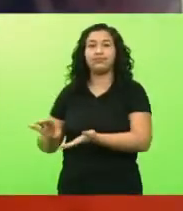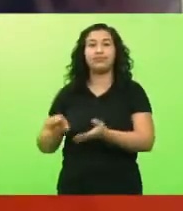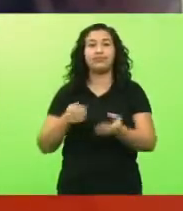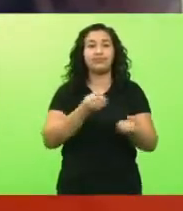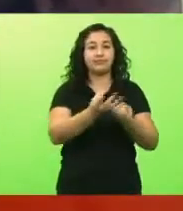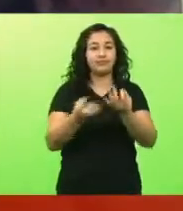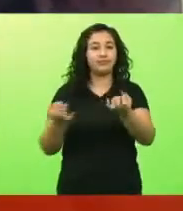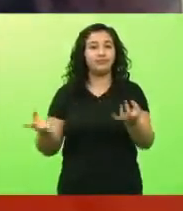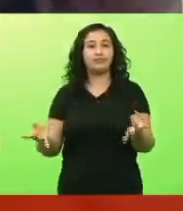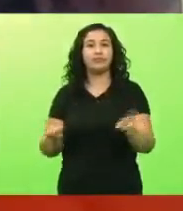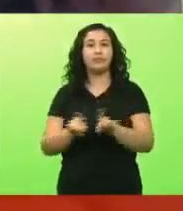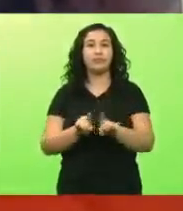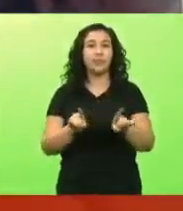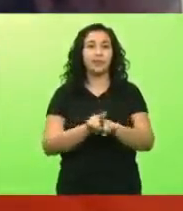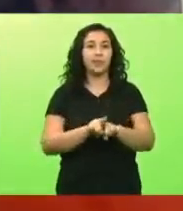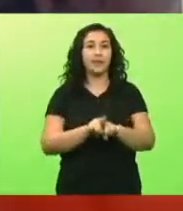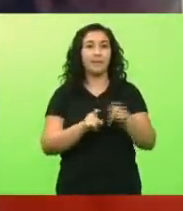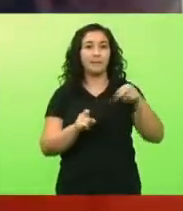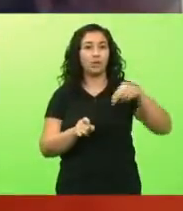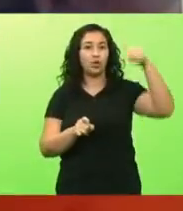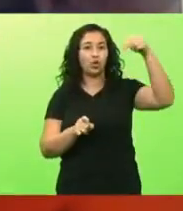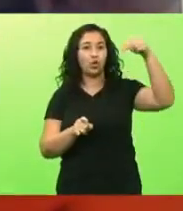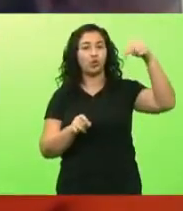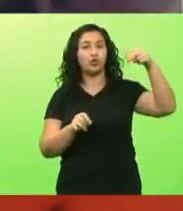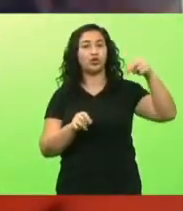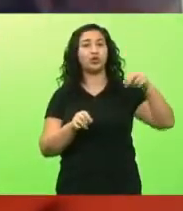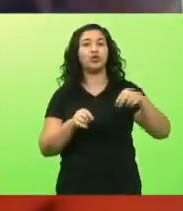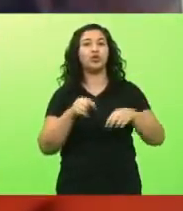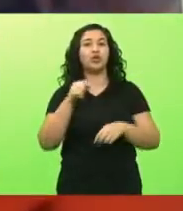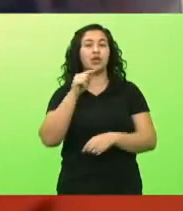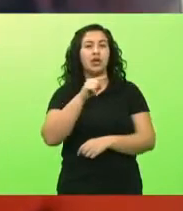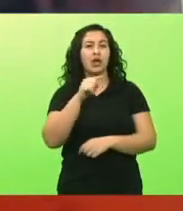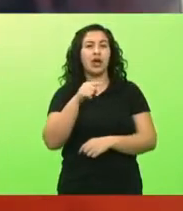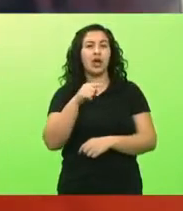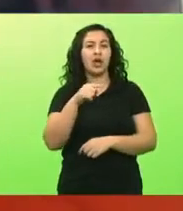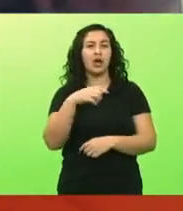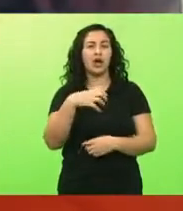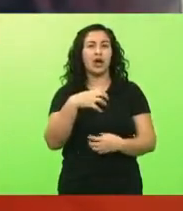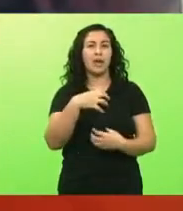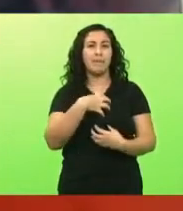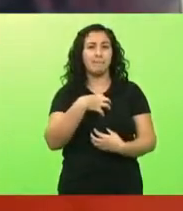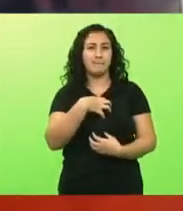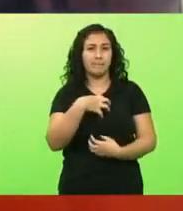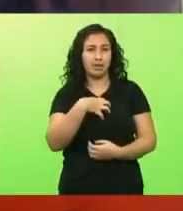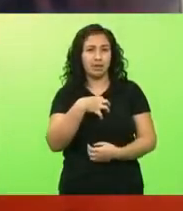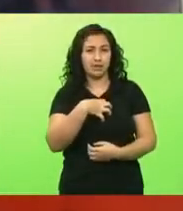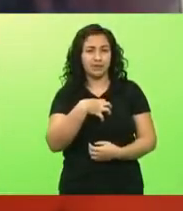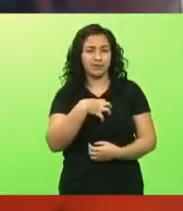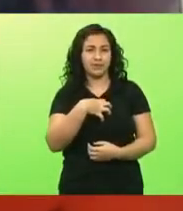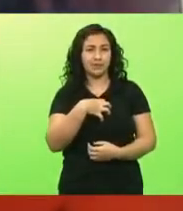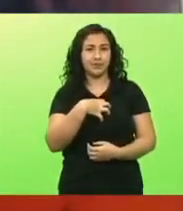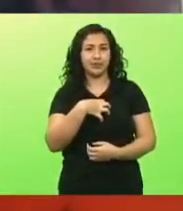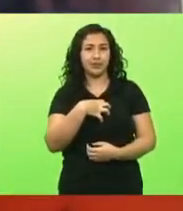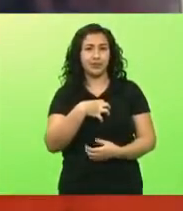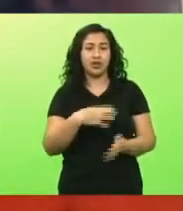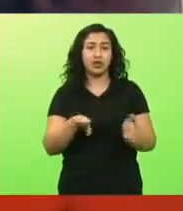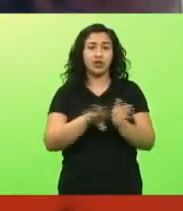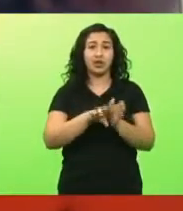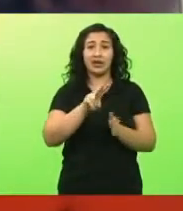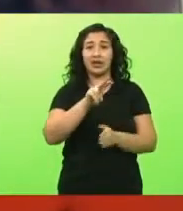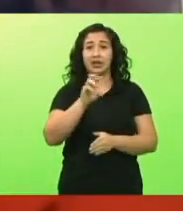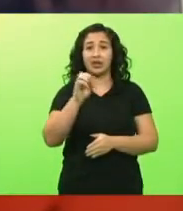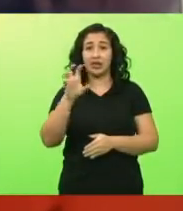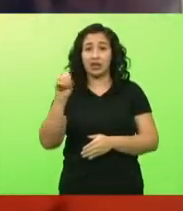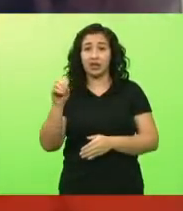distribuição para o Norte e Nordeste em Salvador. É uma estrutura que vai chegar a 500 funcionários. Aqui no Sul